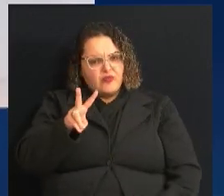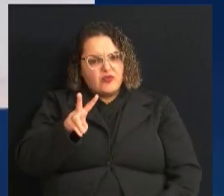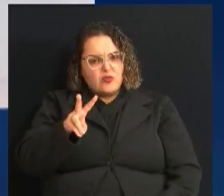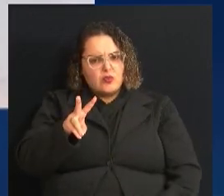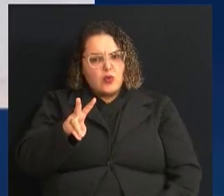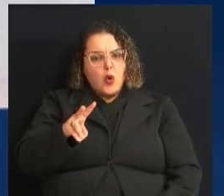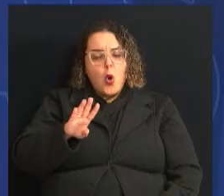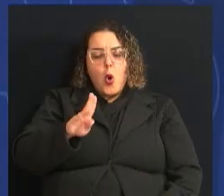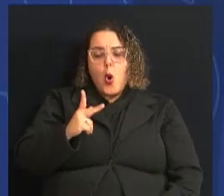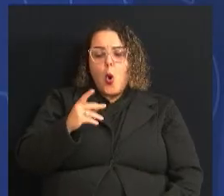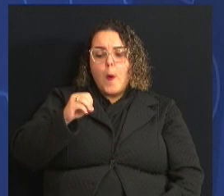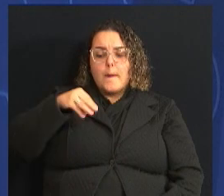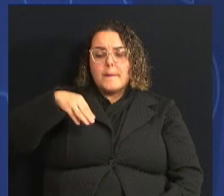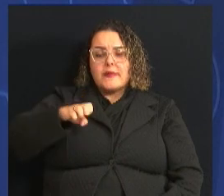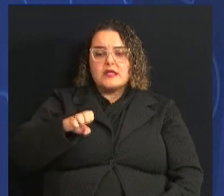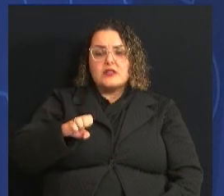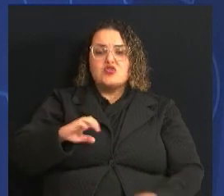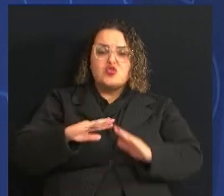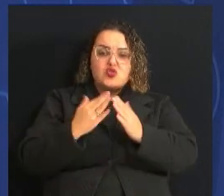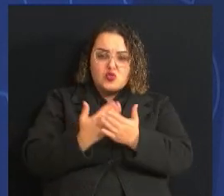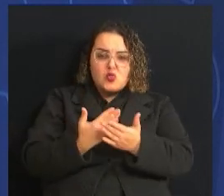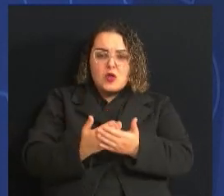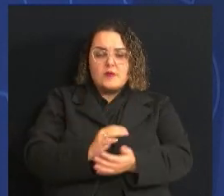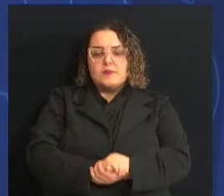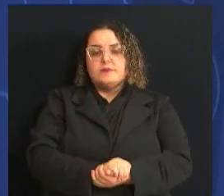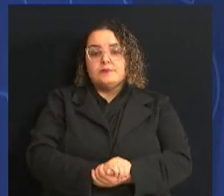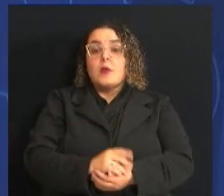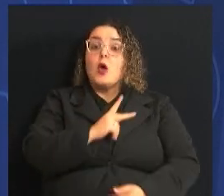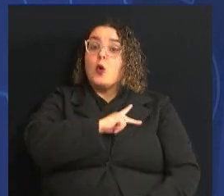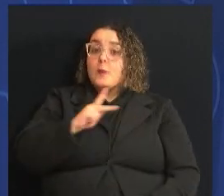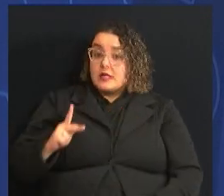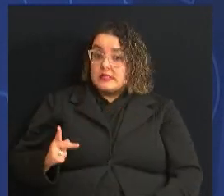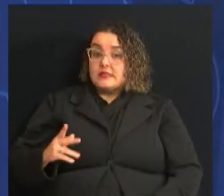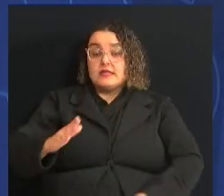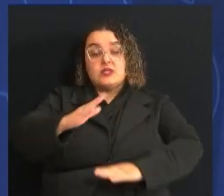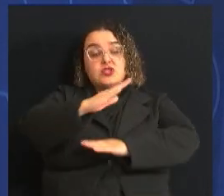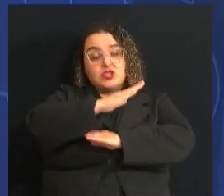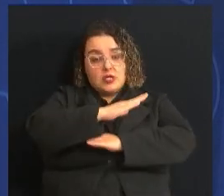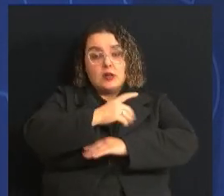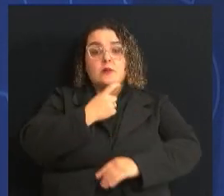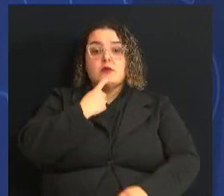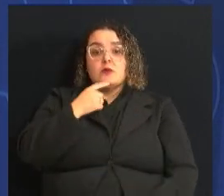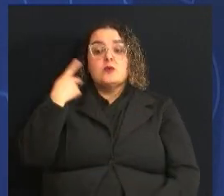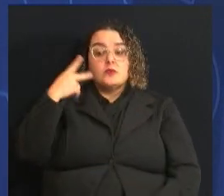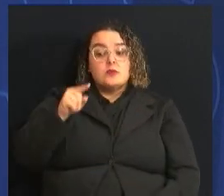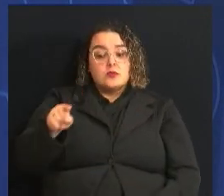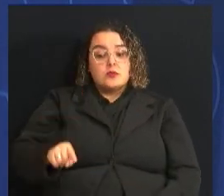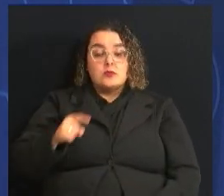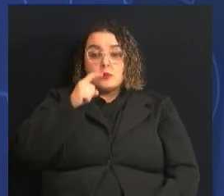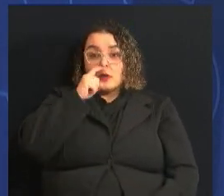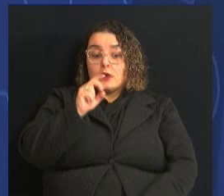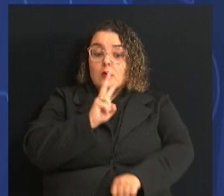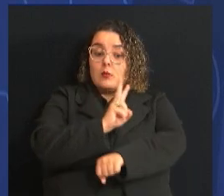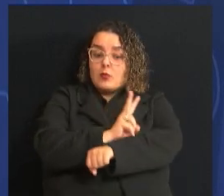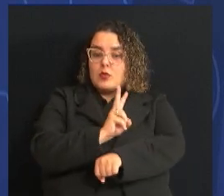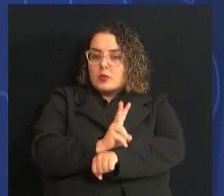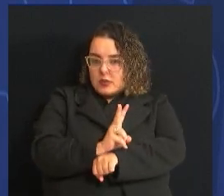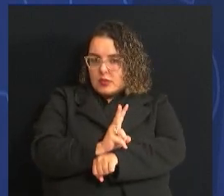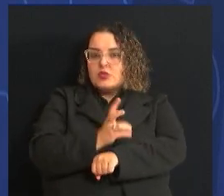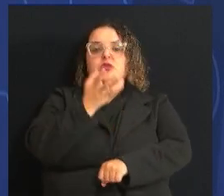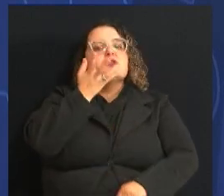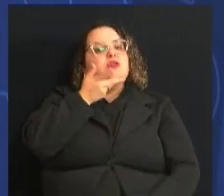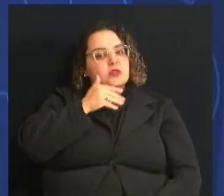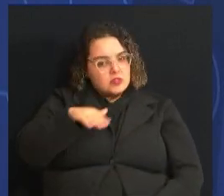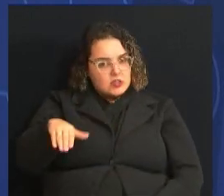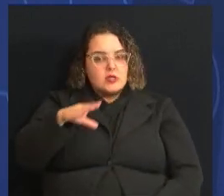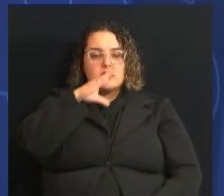homeschooling? O presidente da Câmara de Campinas, o vereador Zé Carlos, quer proteger as crianças e adolescentes